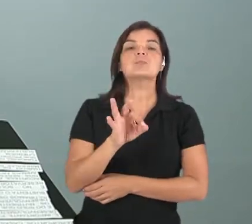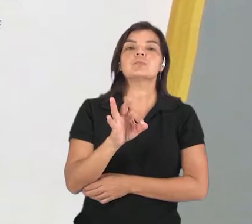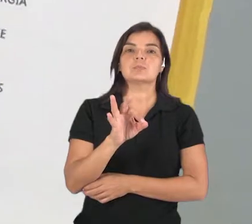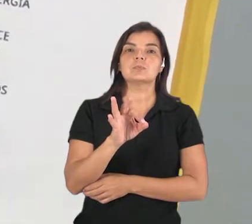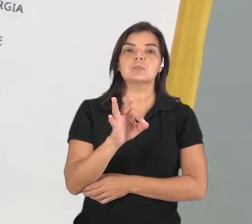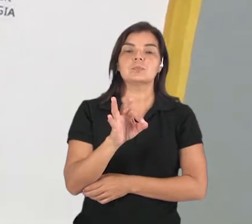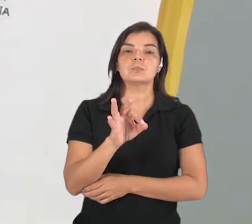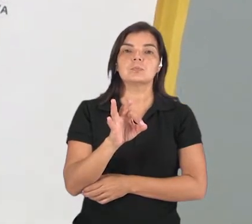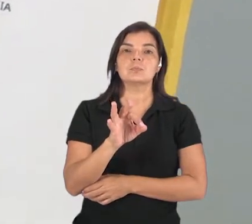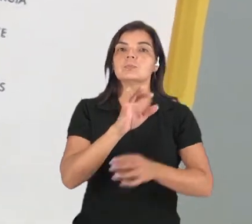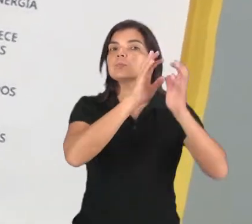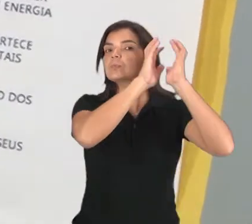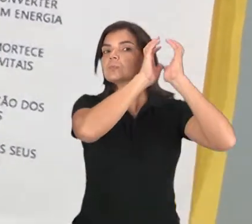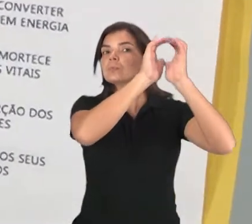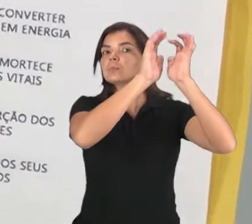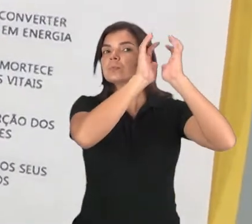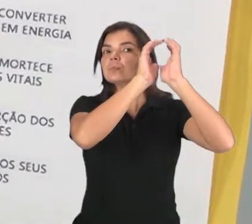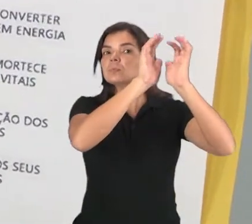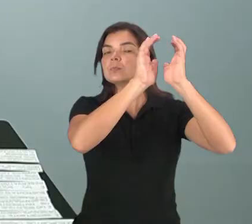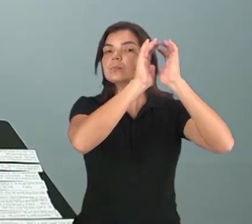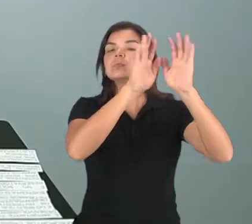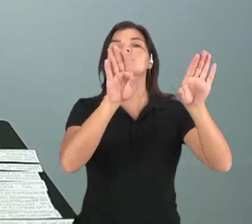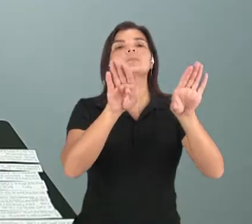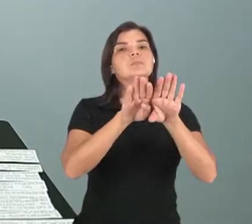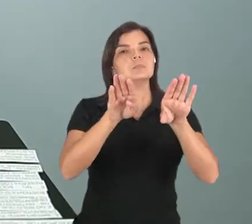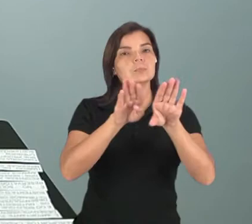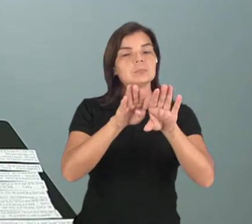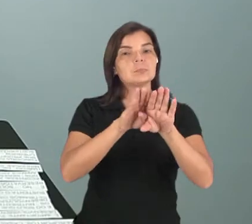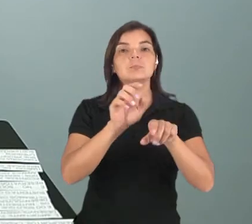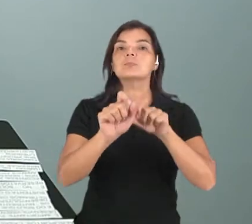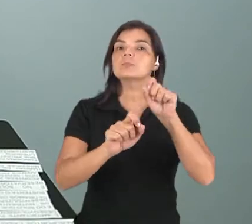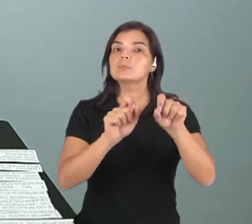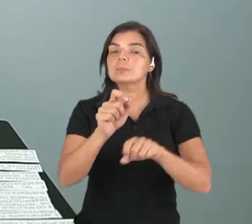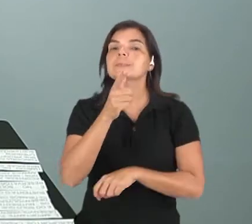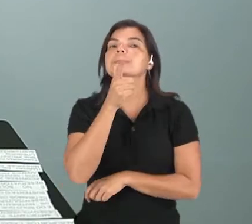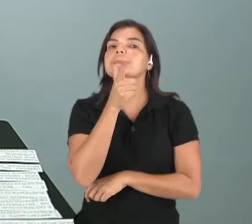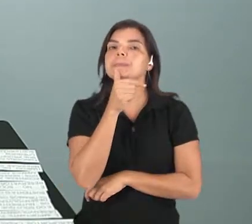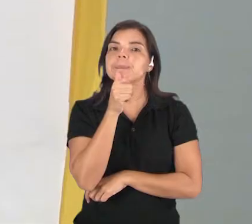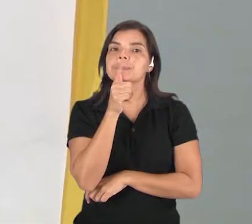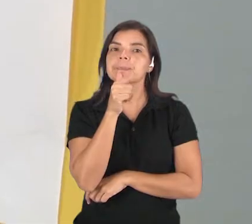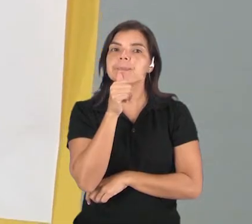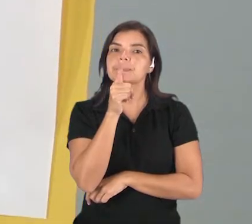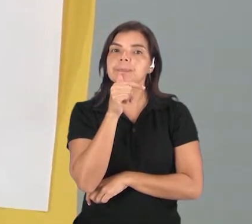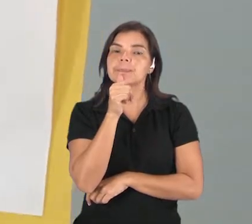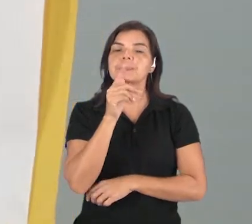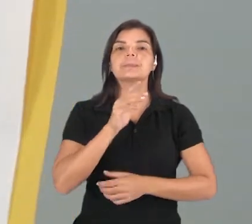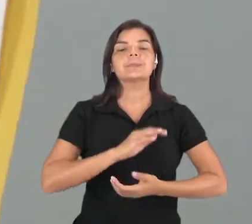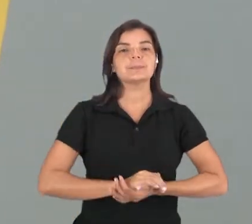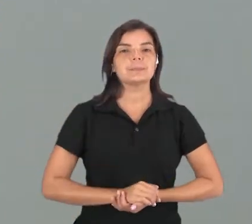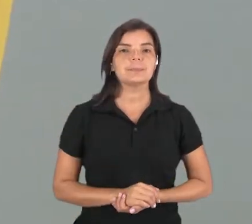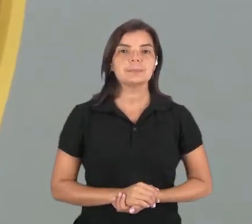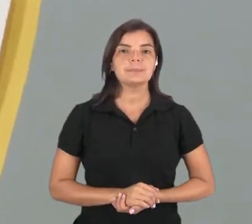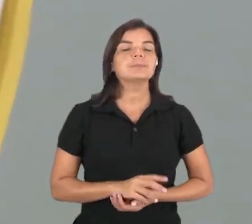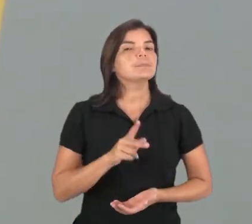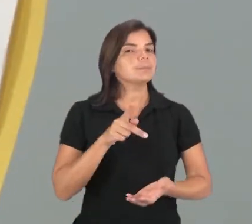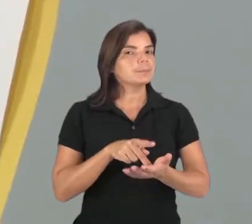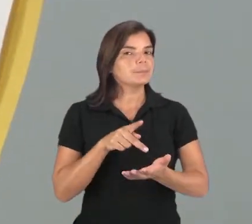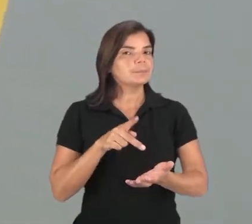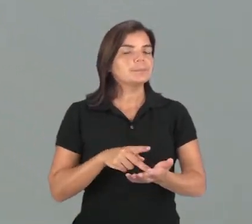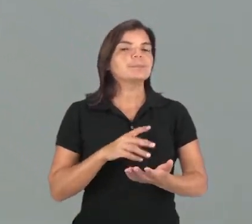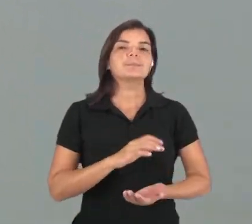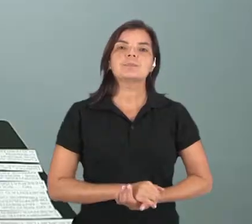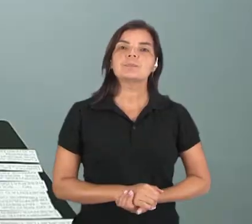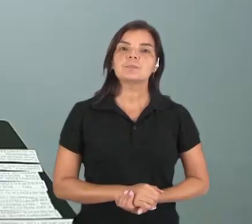75% do nosso cérebro, ele também compõe o quê? Água. Ele é composto por água. Isso mesmo,